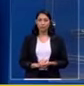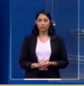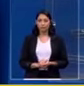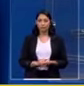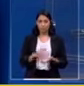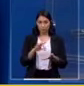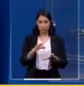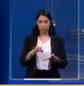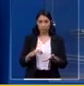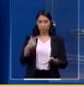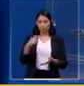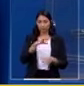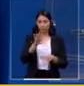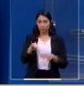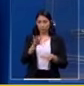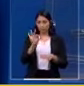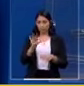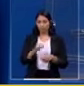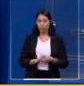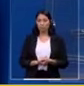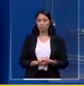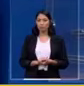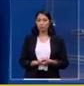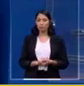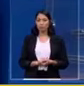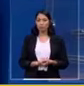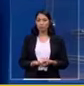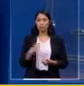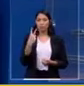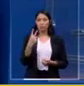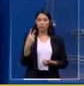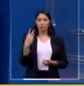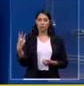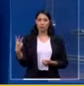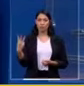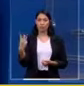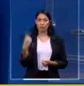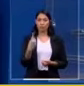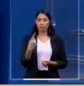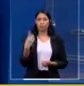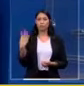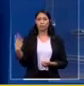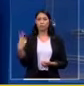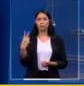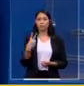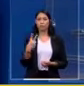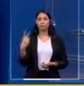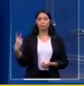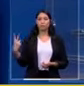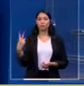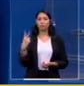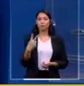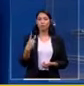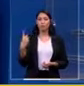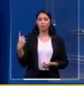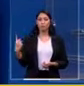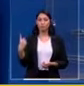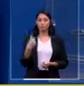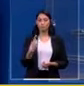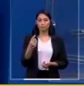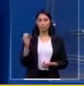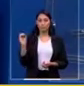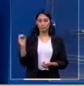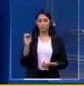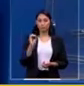Confira comigo os 7 números sorteados no dia de sorte. 23, 14, 22, 21,